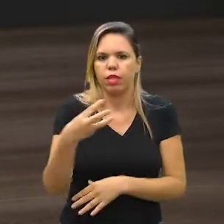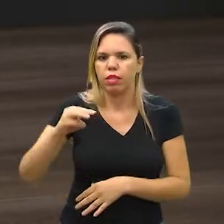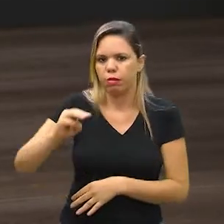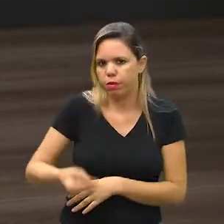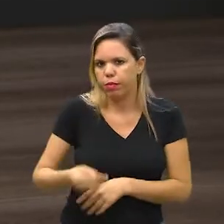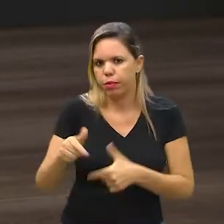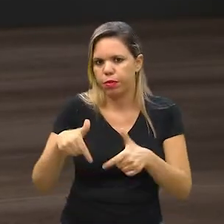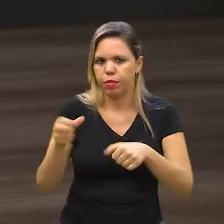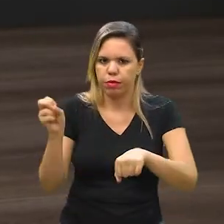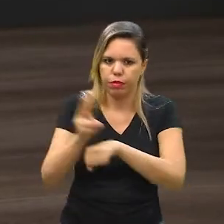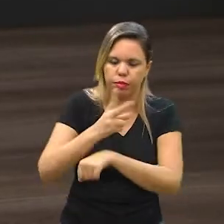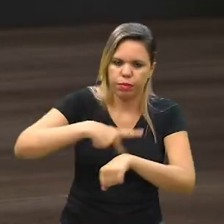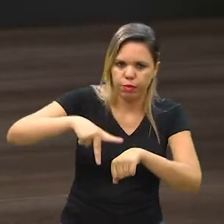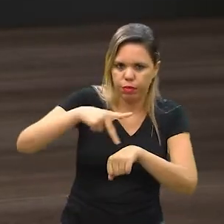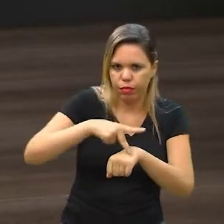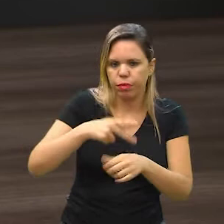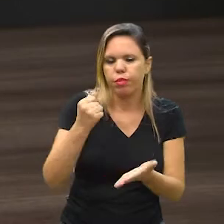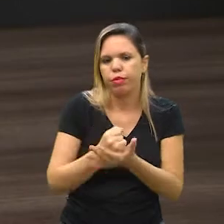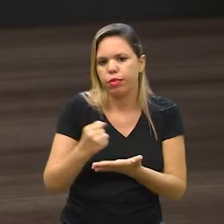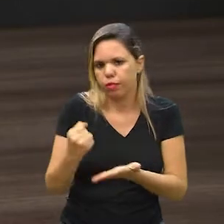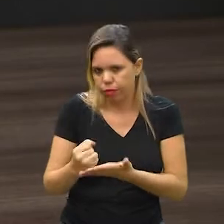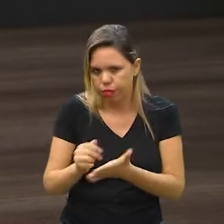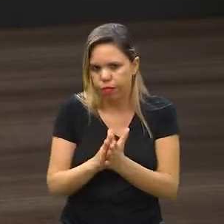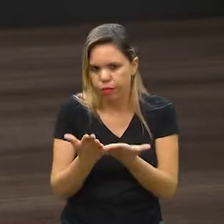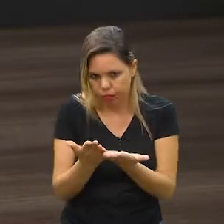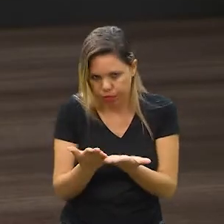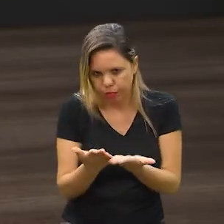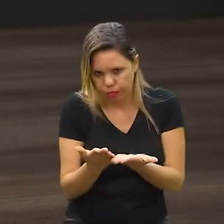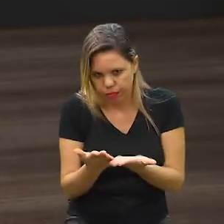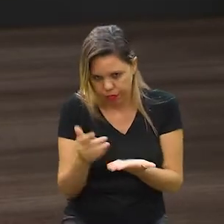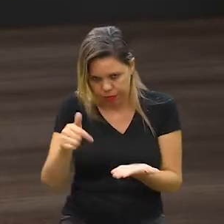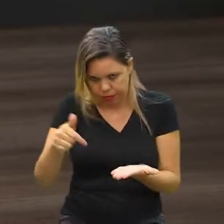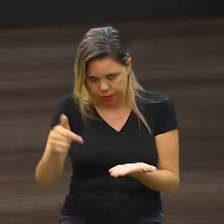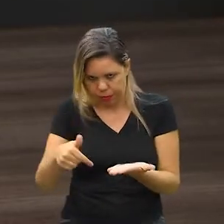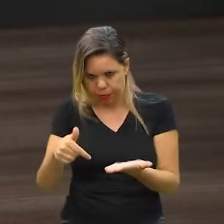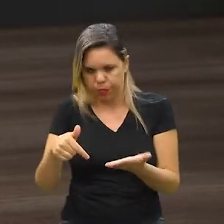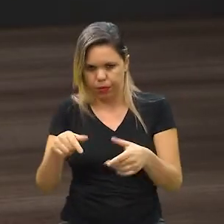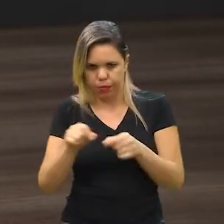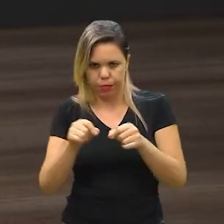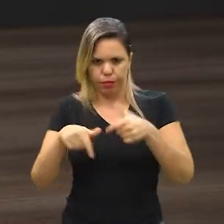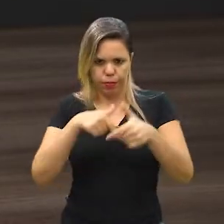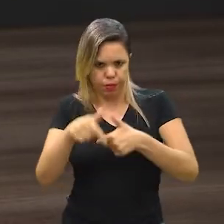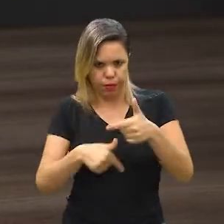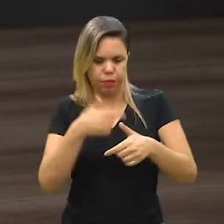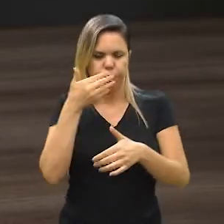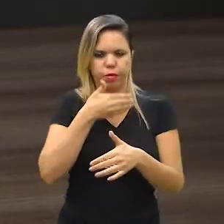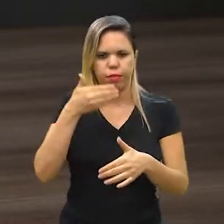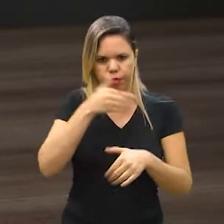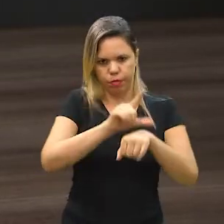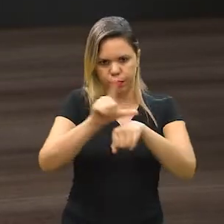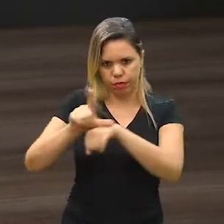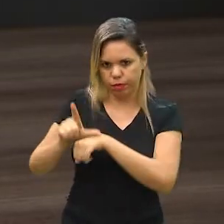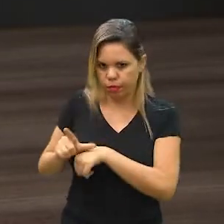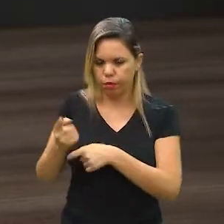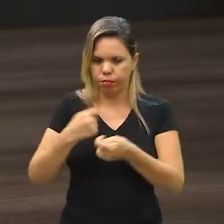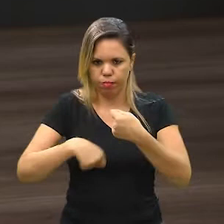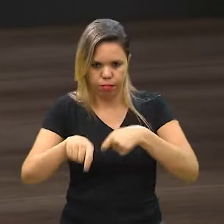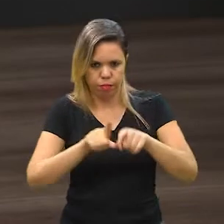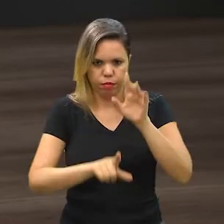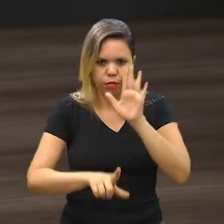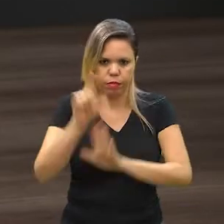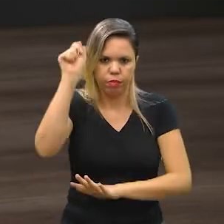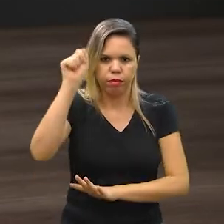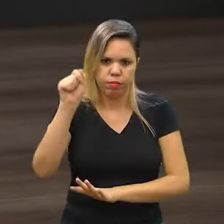de empregos no país com carteira assinada. E aqui, olha só, o mercado de doces chega a